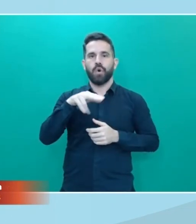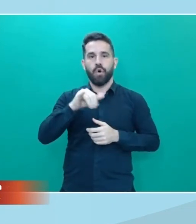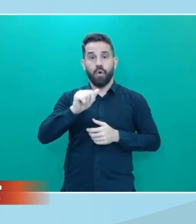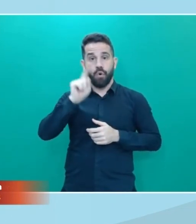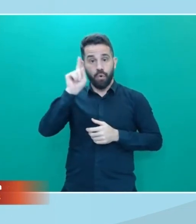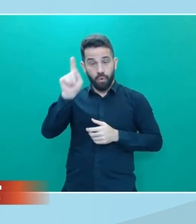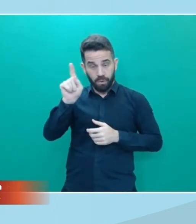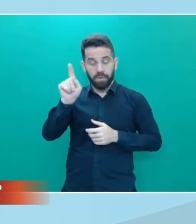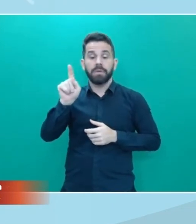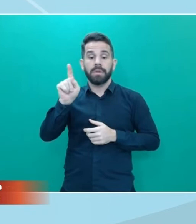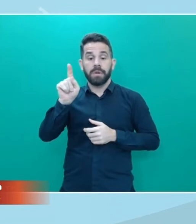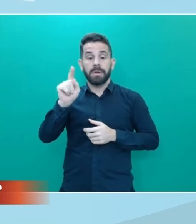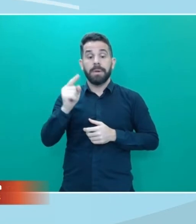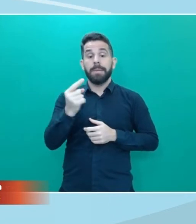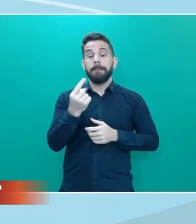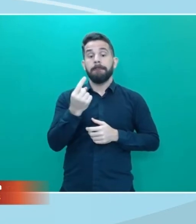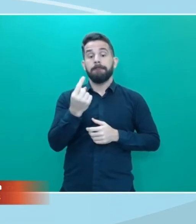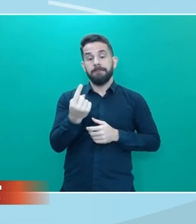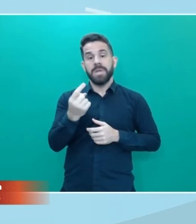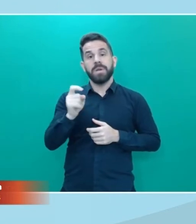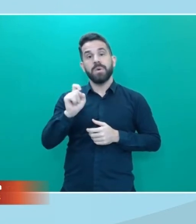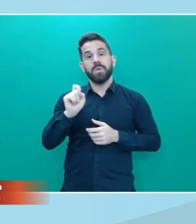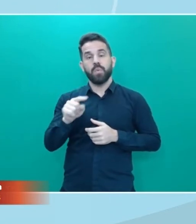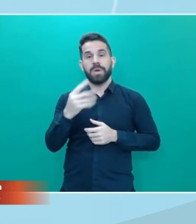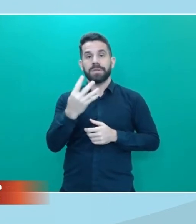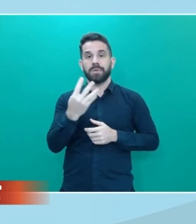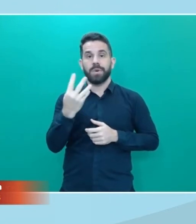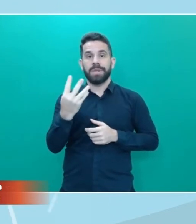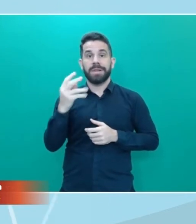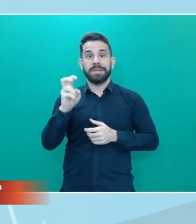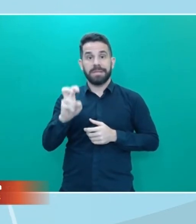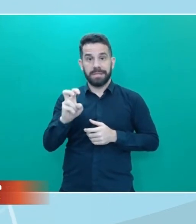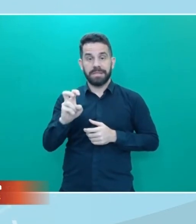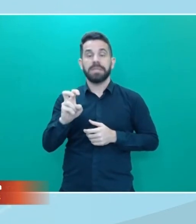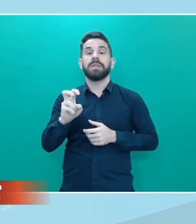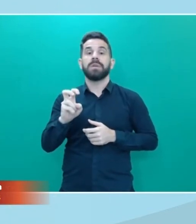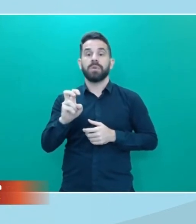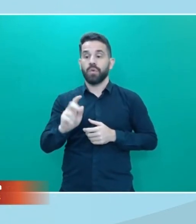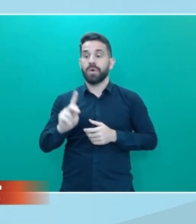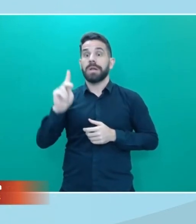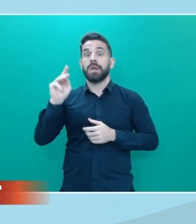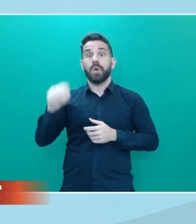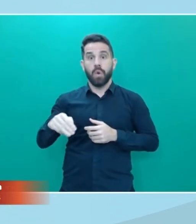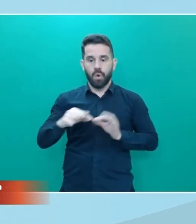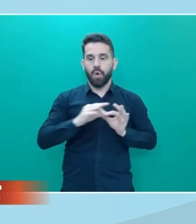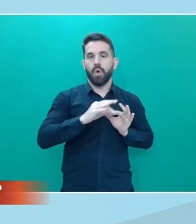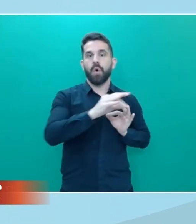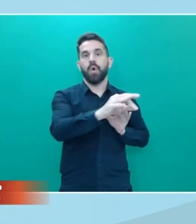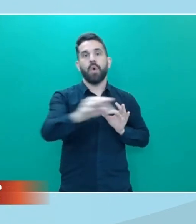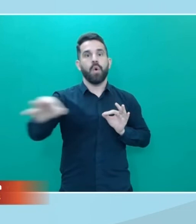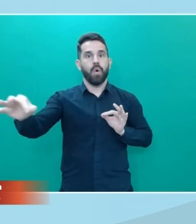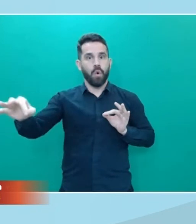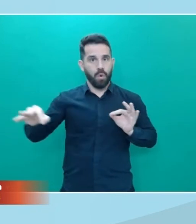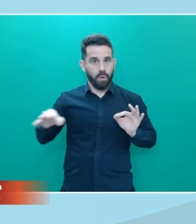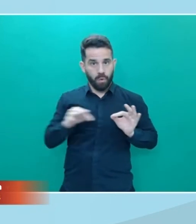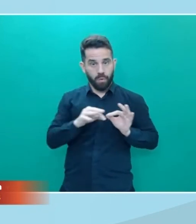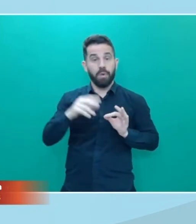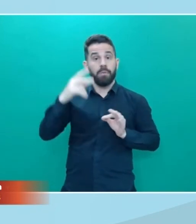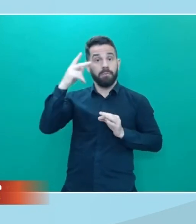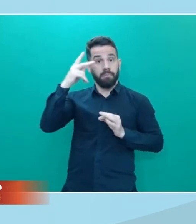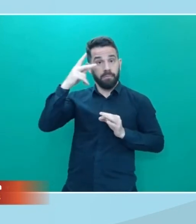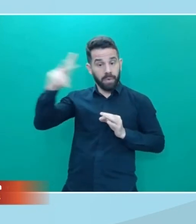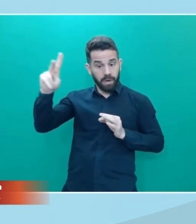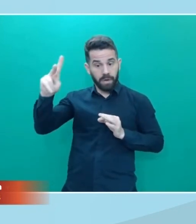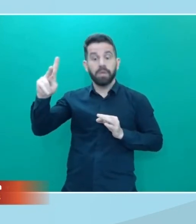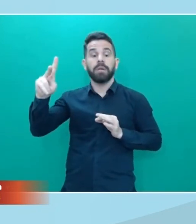1.445 quilômetros quadrados, segundo dados divulgados na última sexta-feira pelo Instituto de Pesquisas Espaciais, o